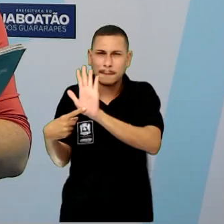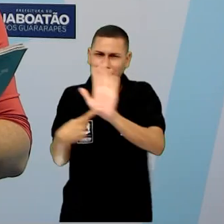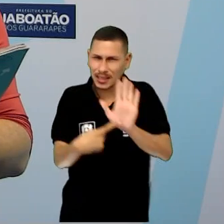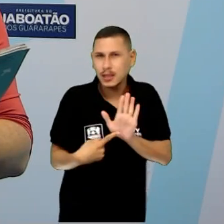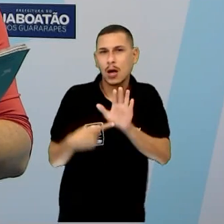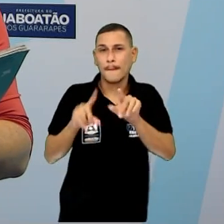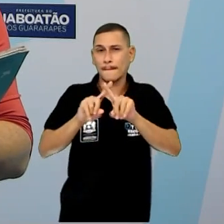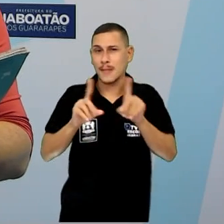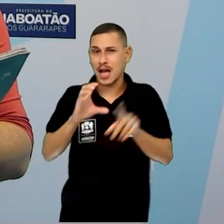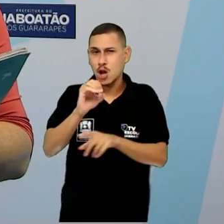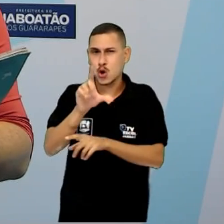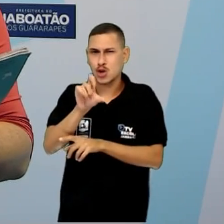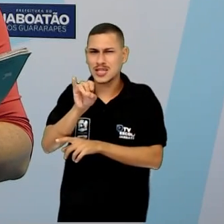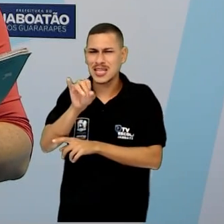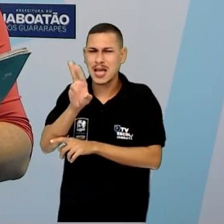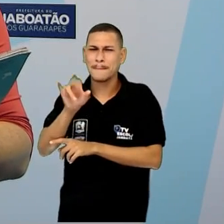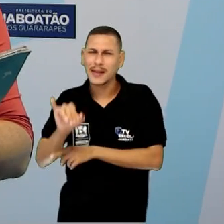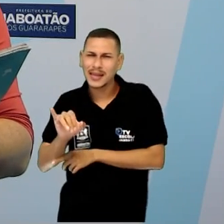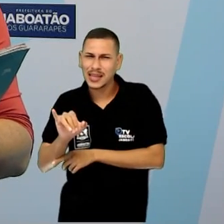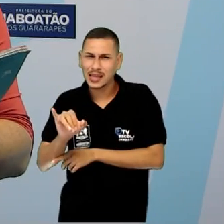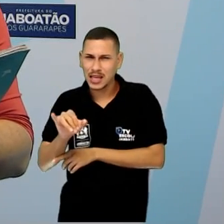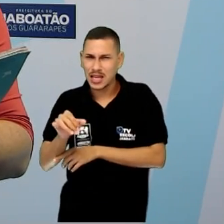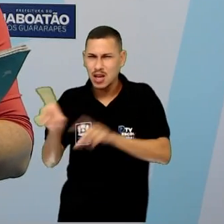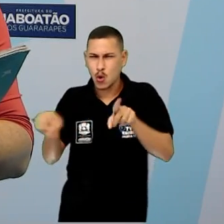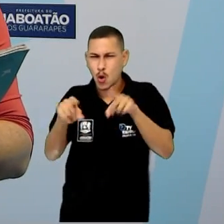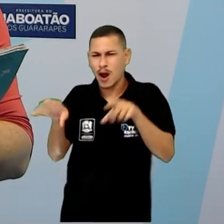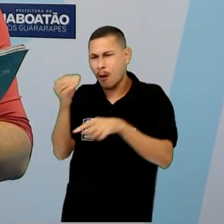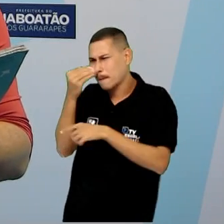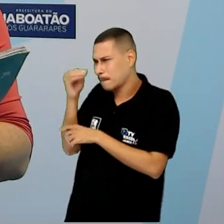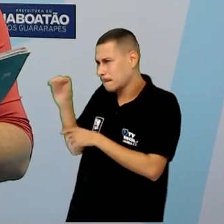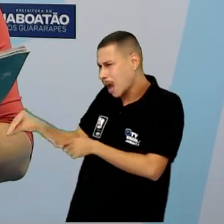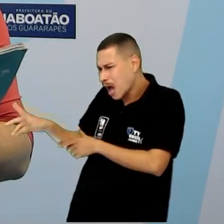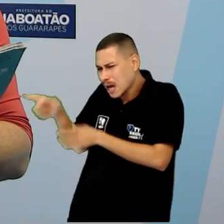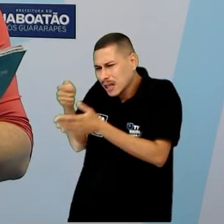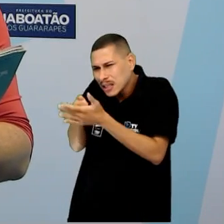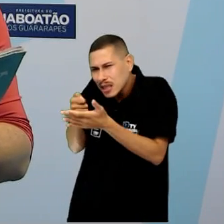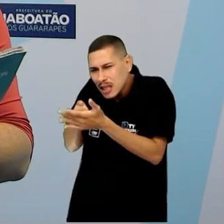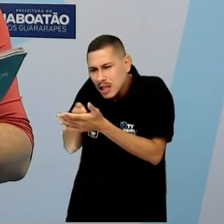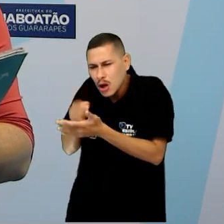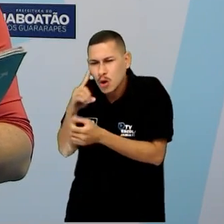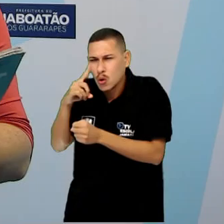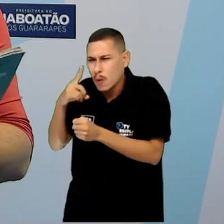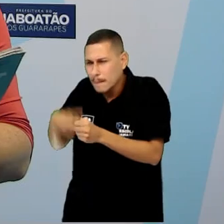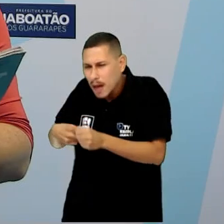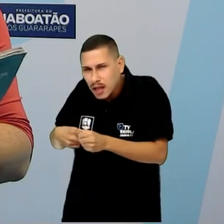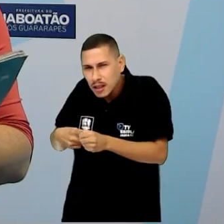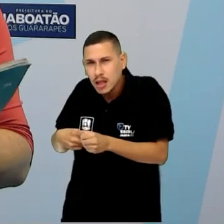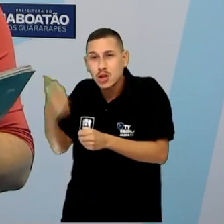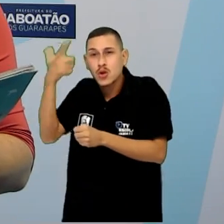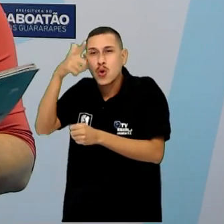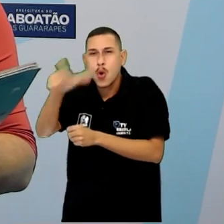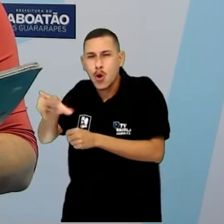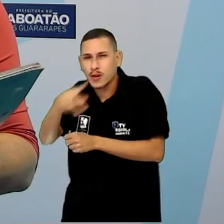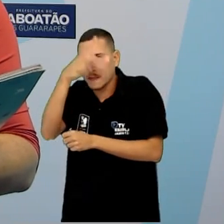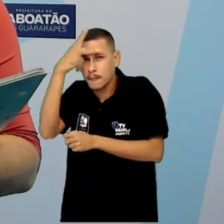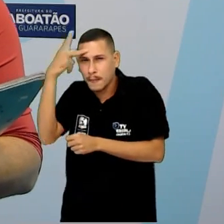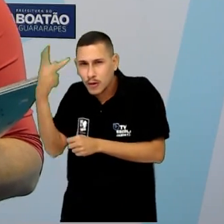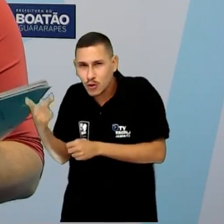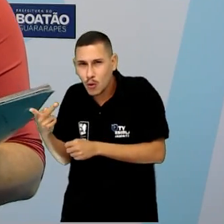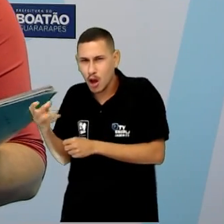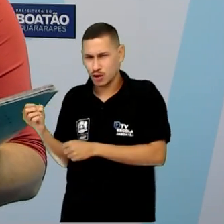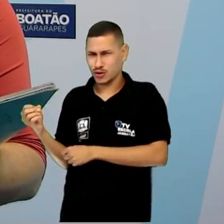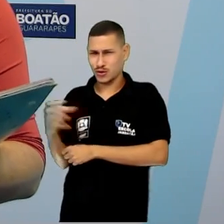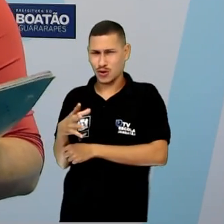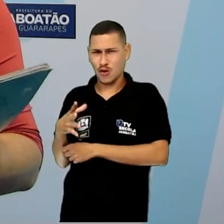Colibri deixou o coral e passou a dedicar seu tempo à descoberta de novos talentos. Sua nova aluna?